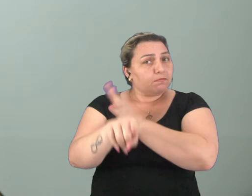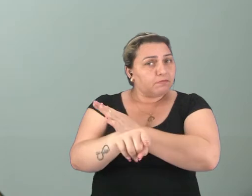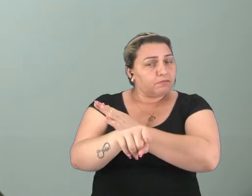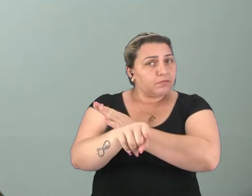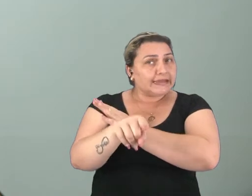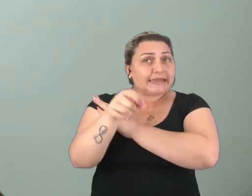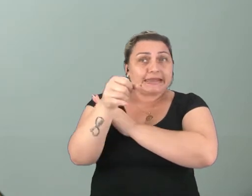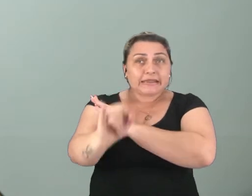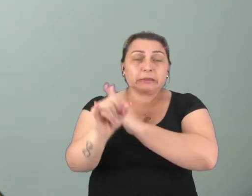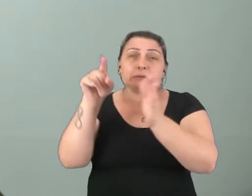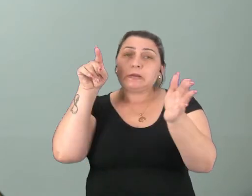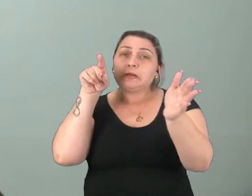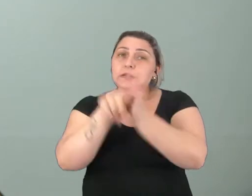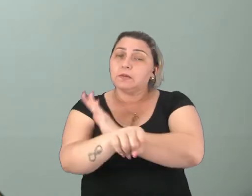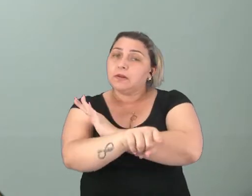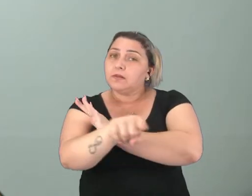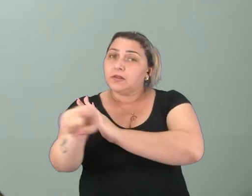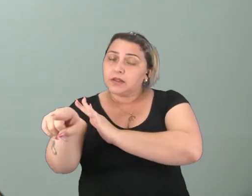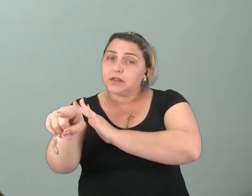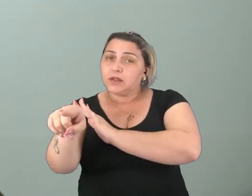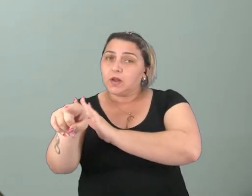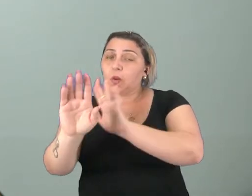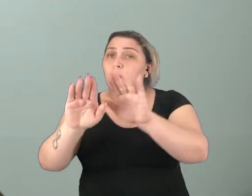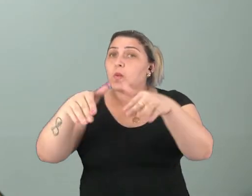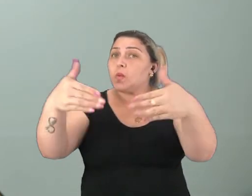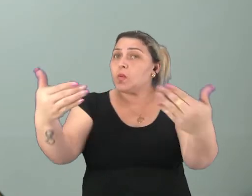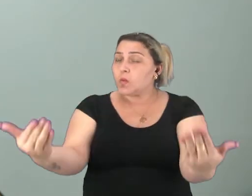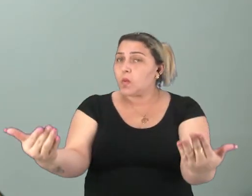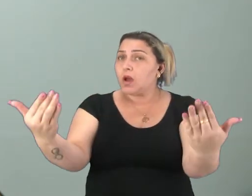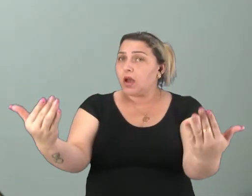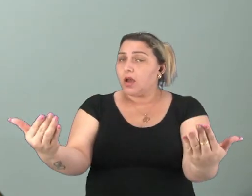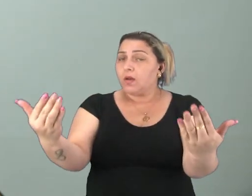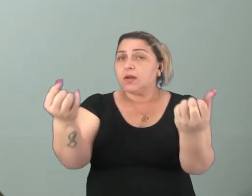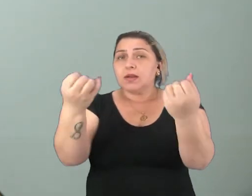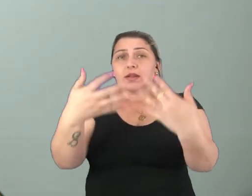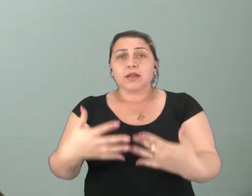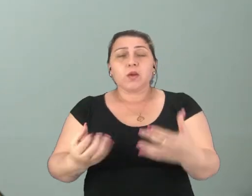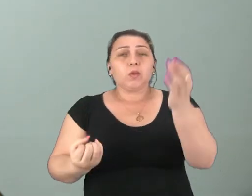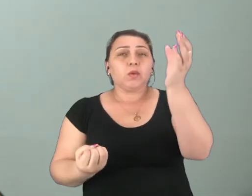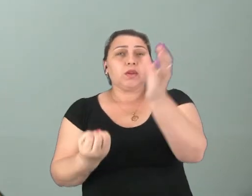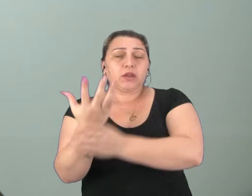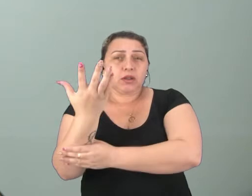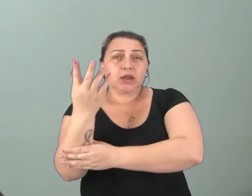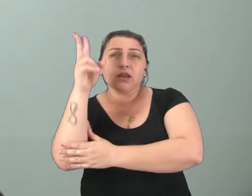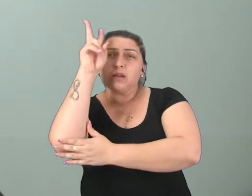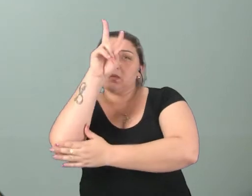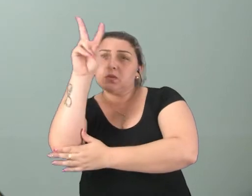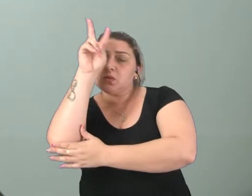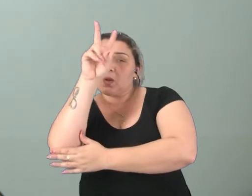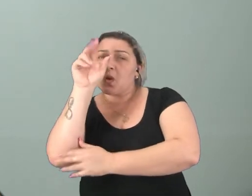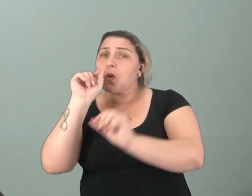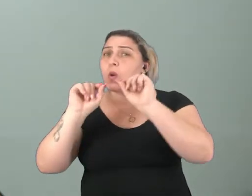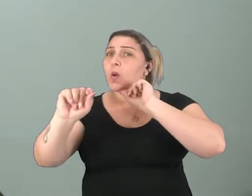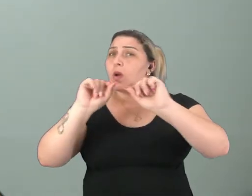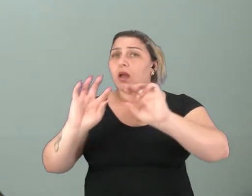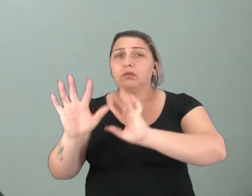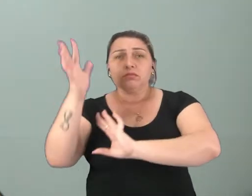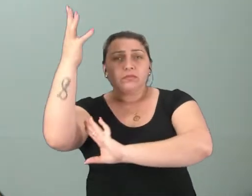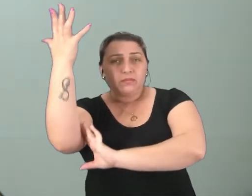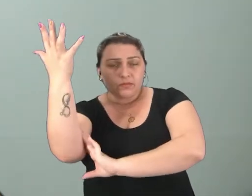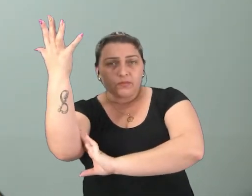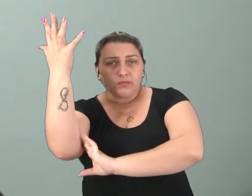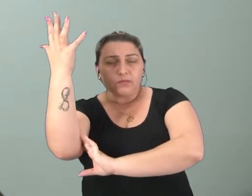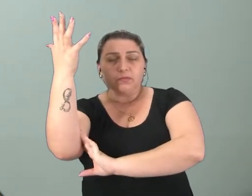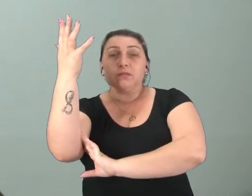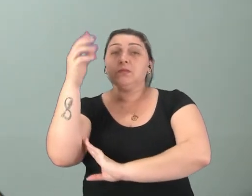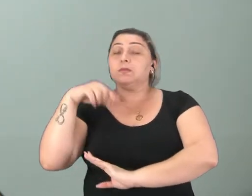pergunta. Se eu perguntasse para você qual o fato que deu origem a toda essa história, o que